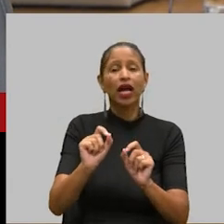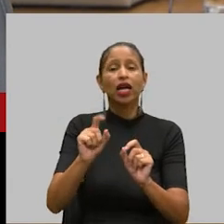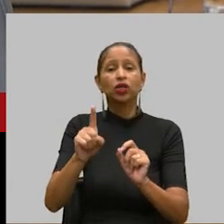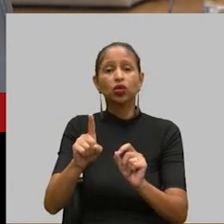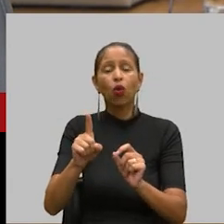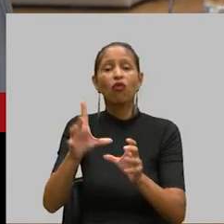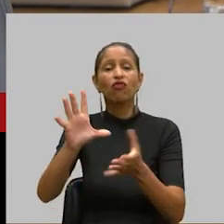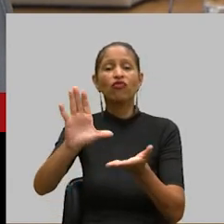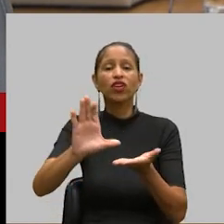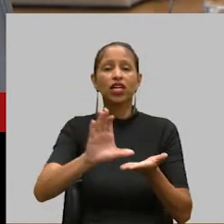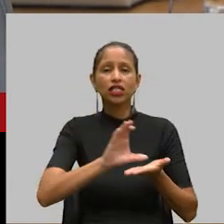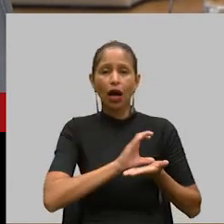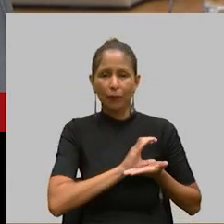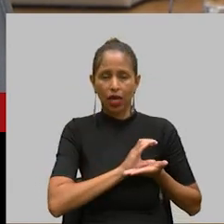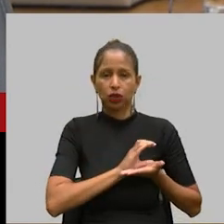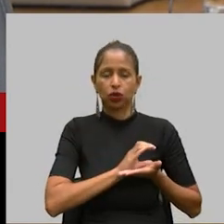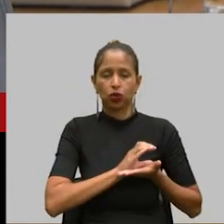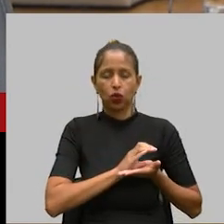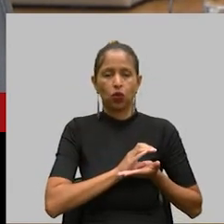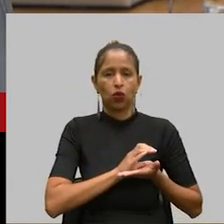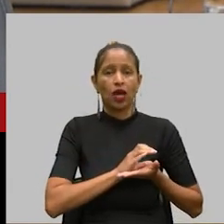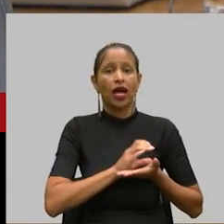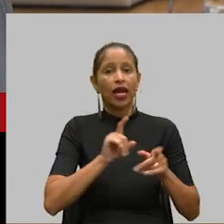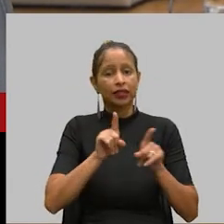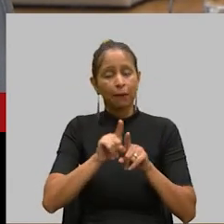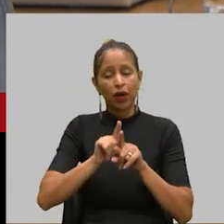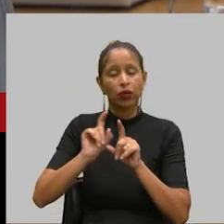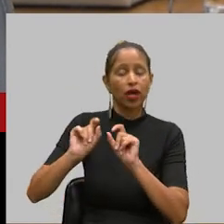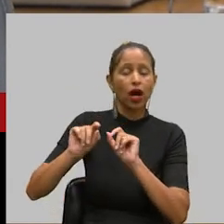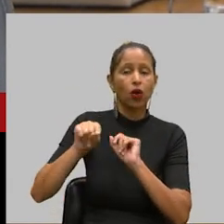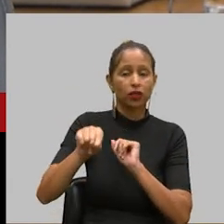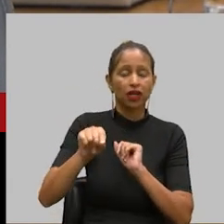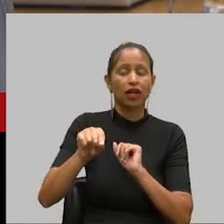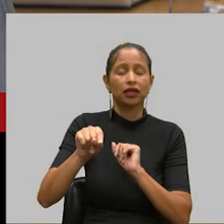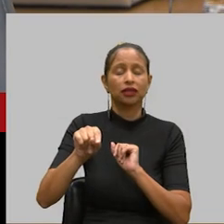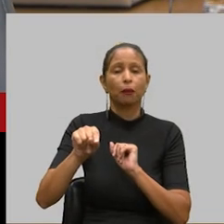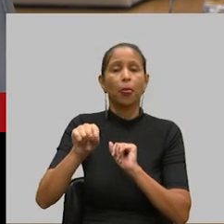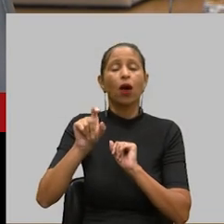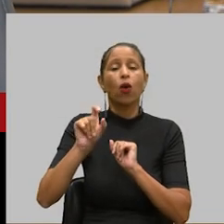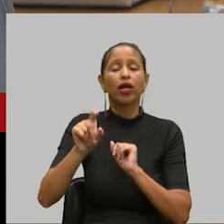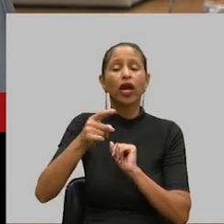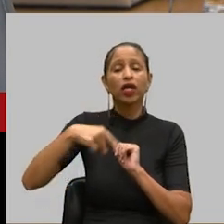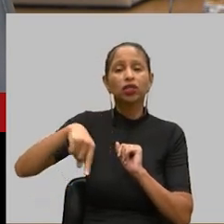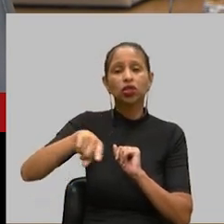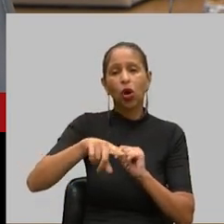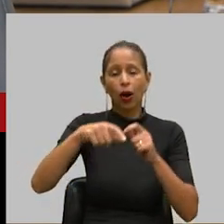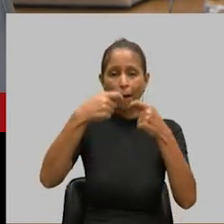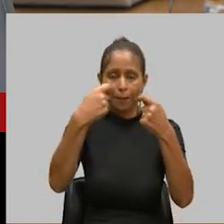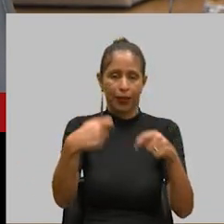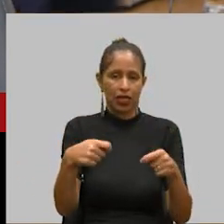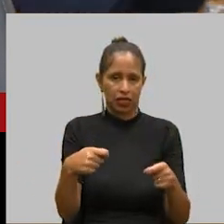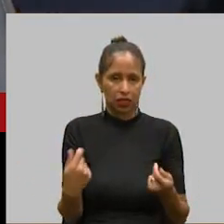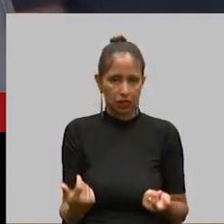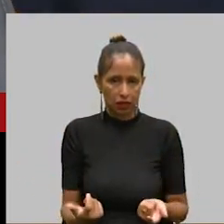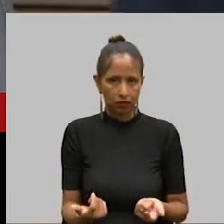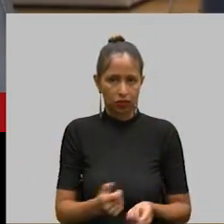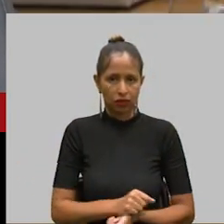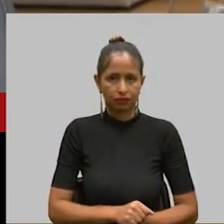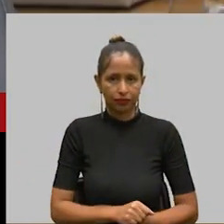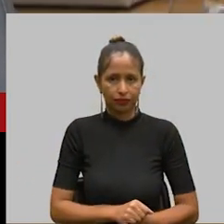financiamento público e neste ponto o o o que que nós estamos precisando